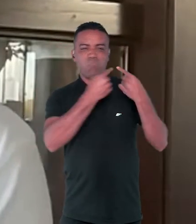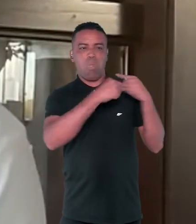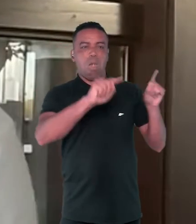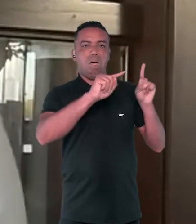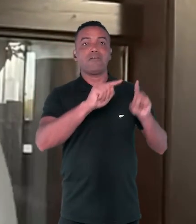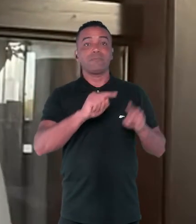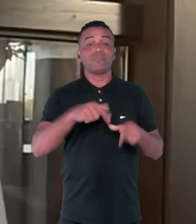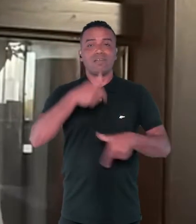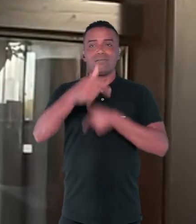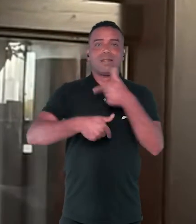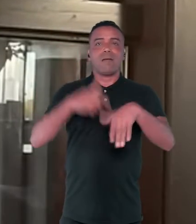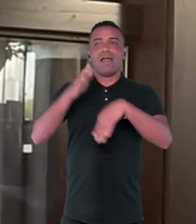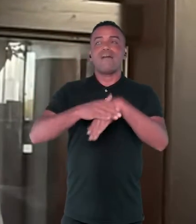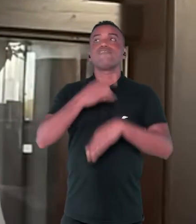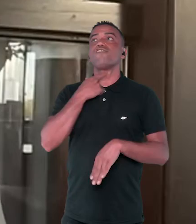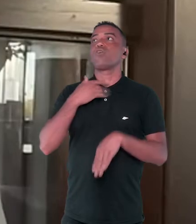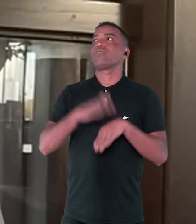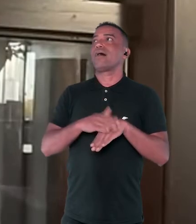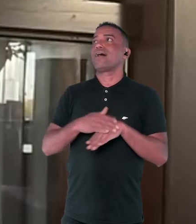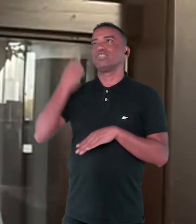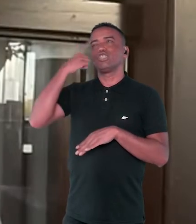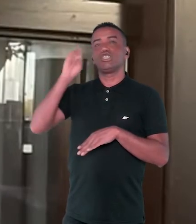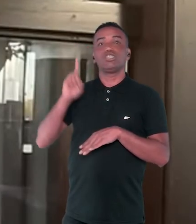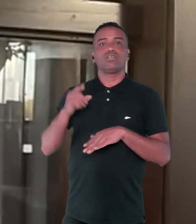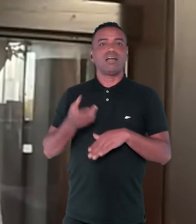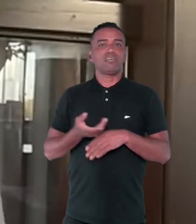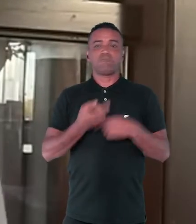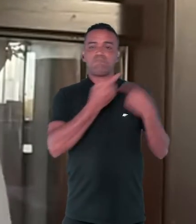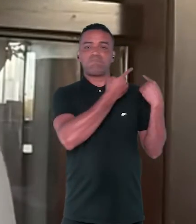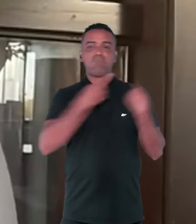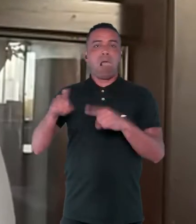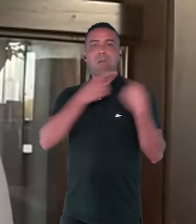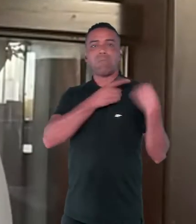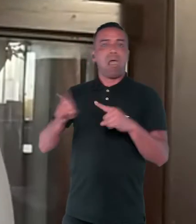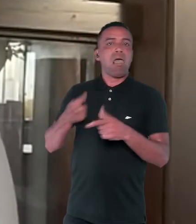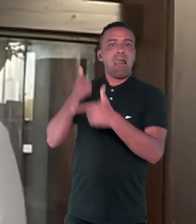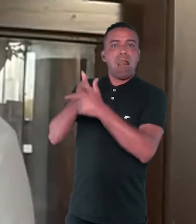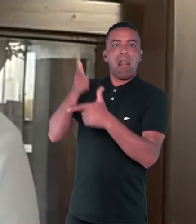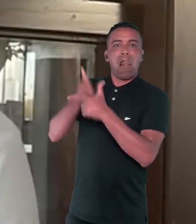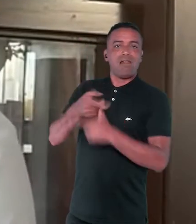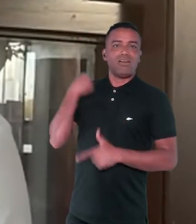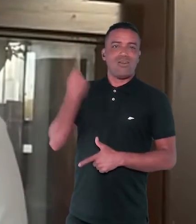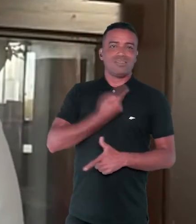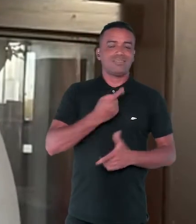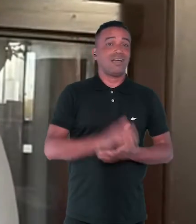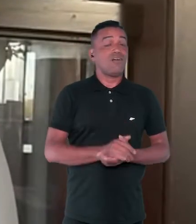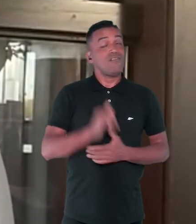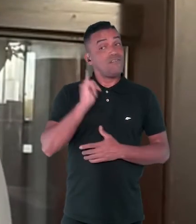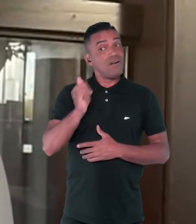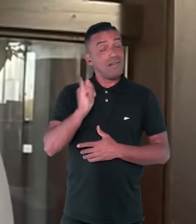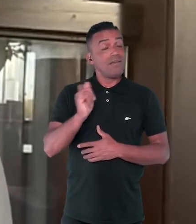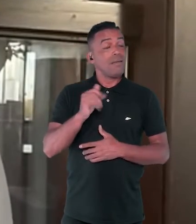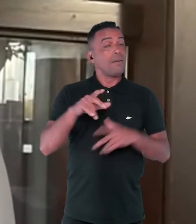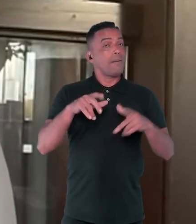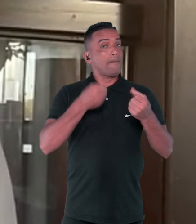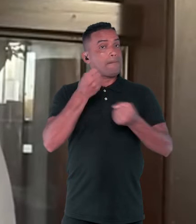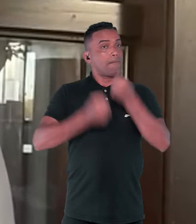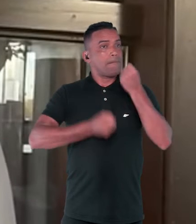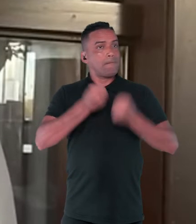eles trabalhavam como querido, quando queriam, e maltratavam a gente. Enfim, aí eu sei que eu fui falando com ele, eu falei com o motorista